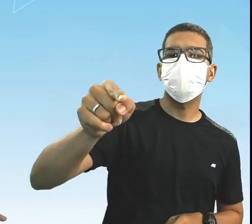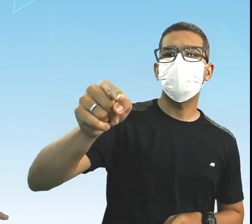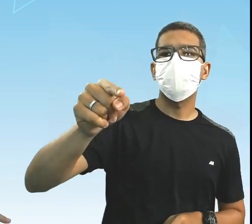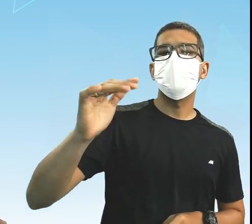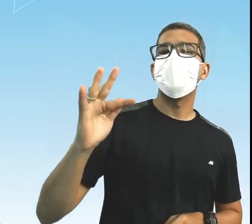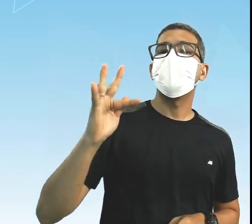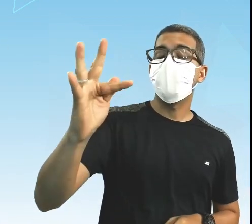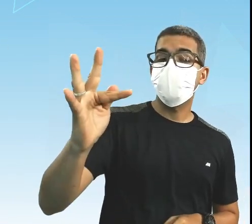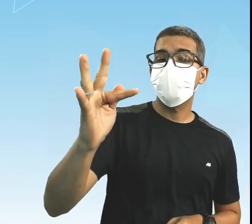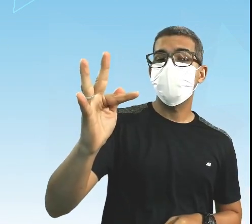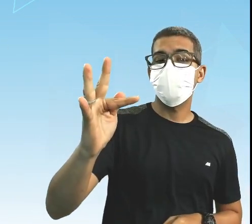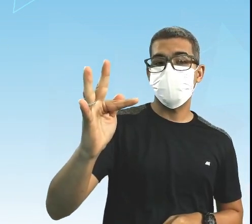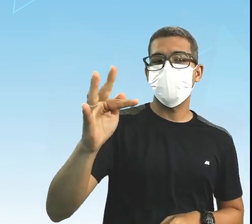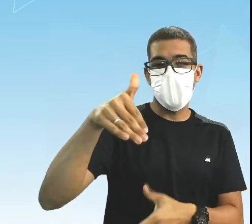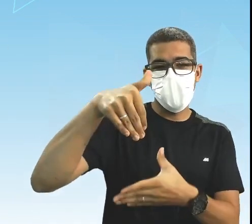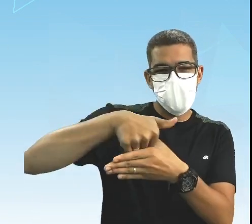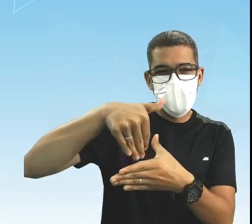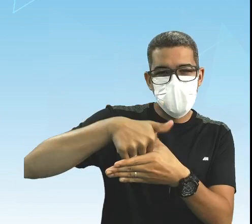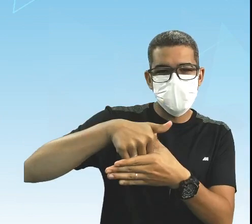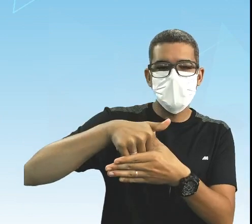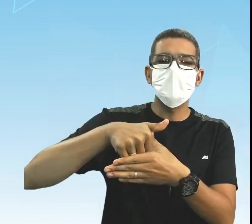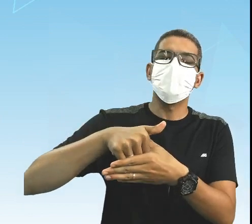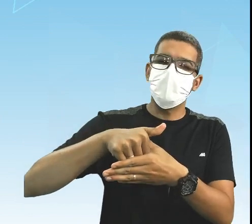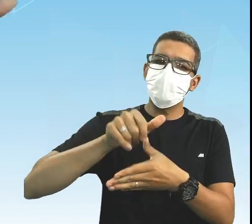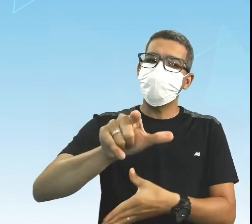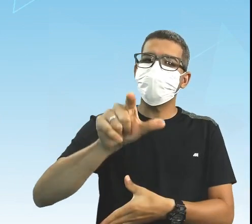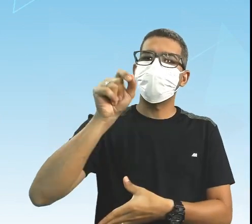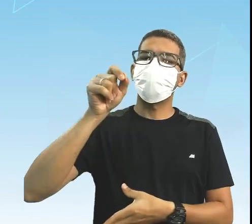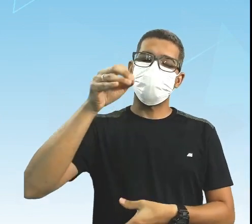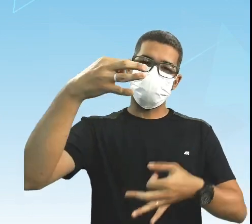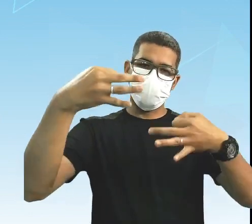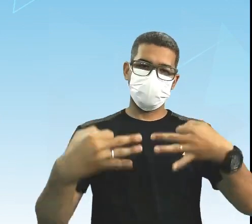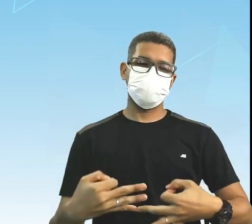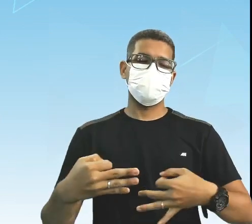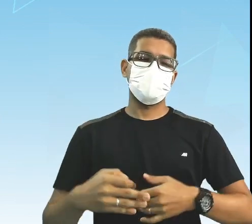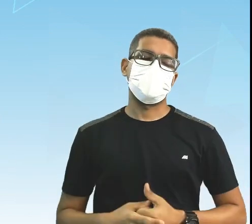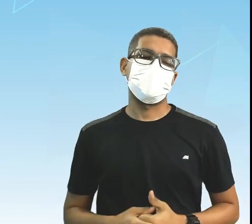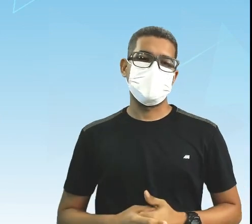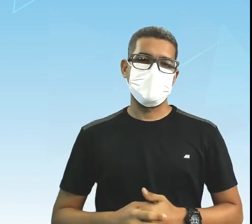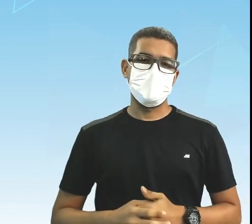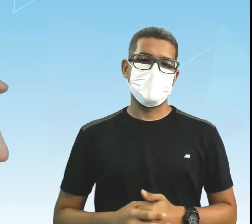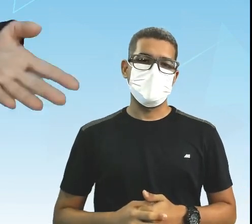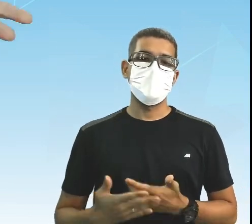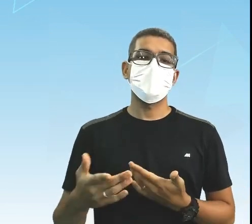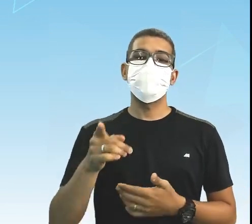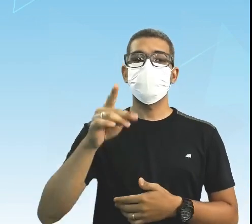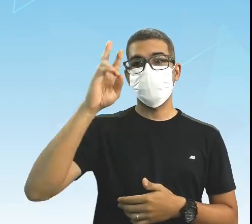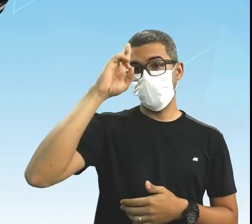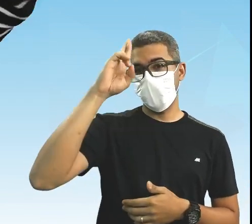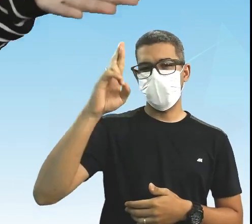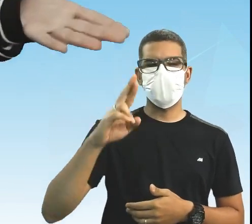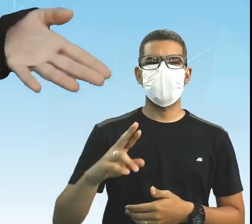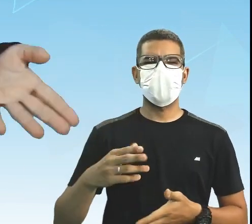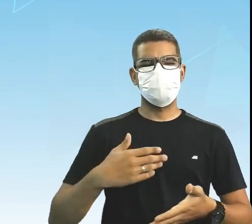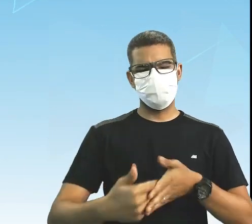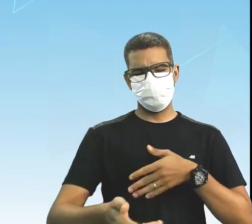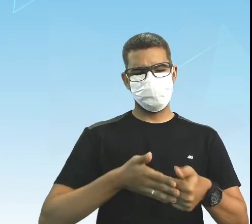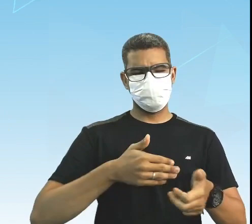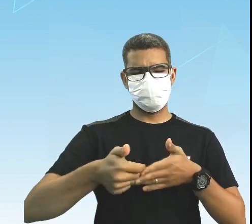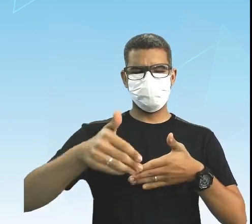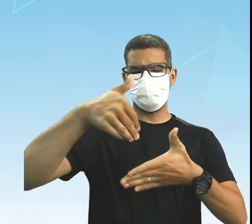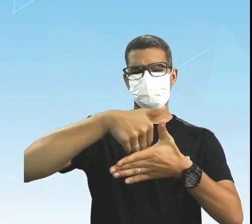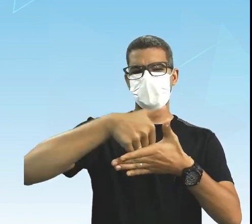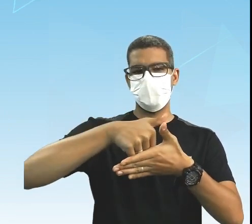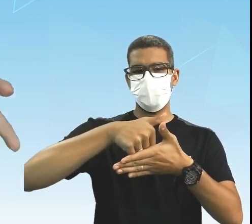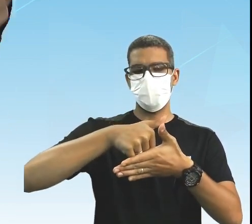chegar lá na fase de votar, saber eleger os seus representantes, porque ele não pode estar lá, né, fazendo as nossas leis